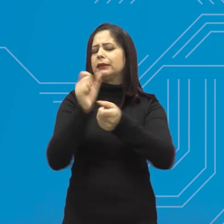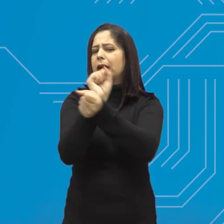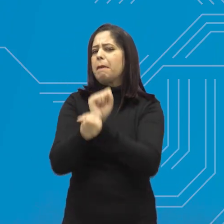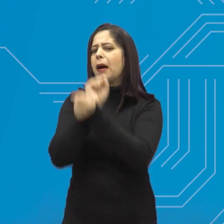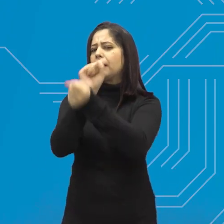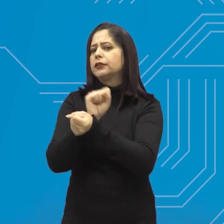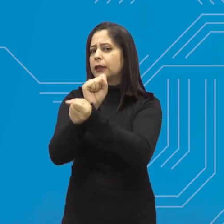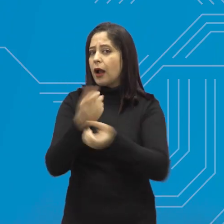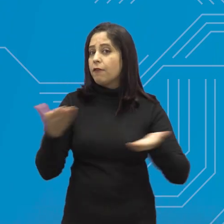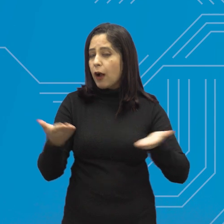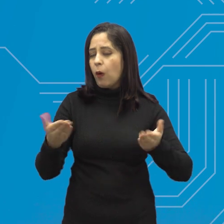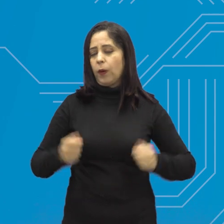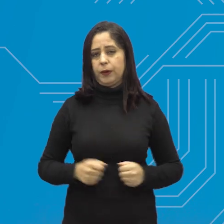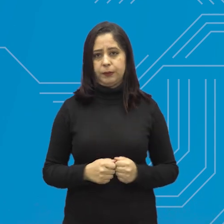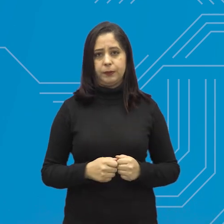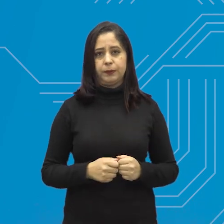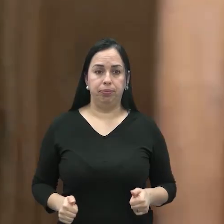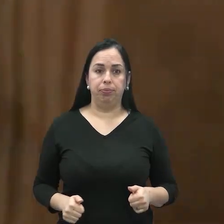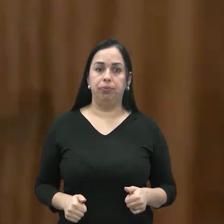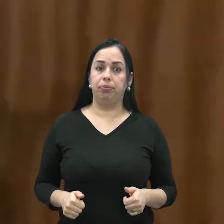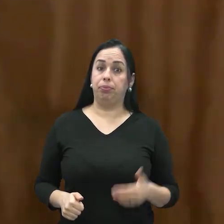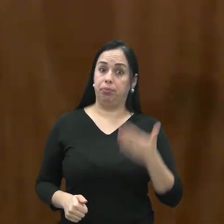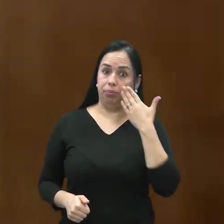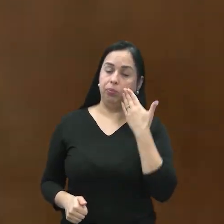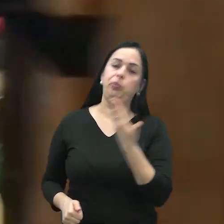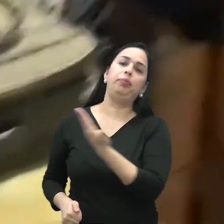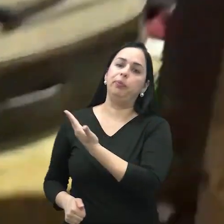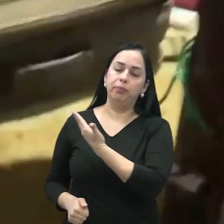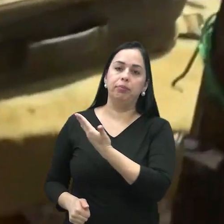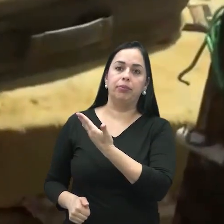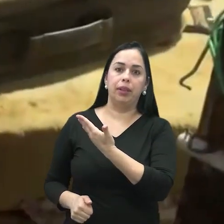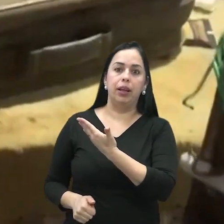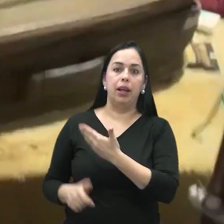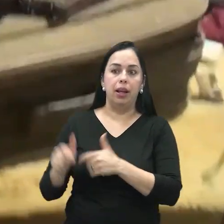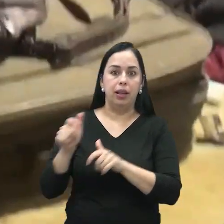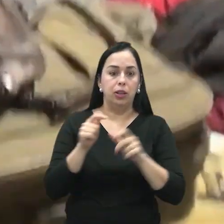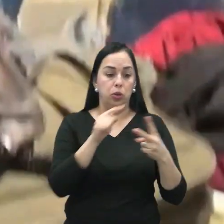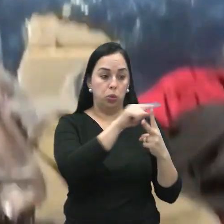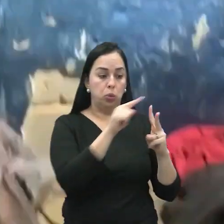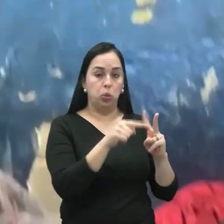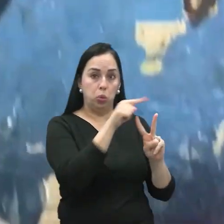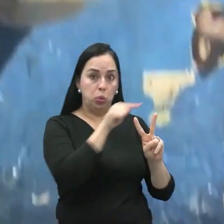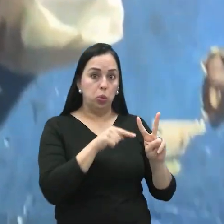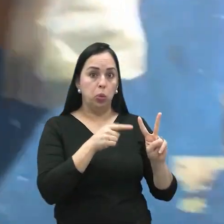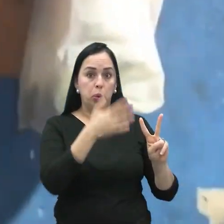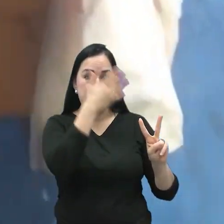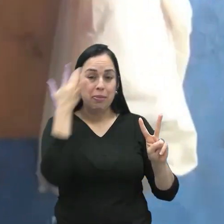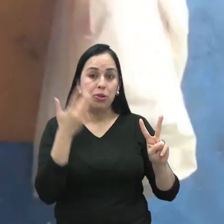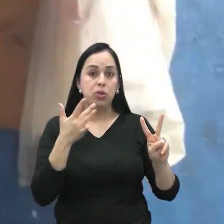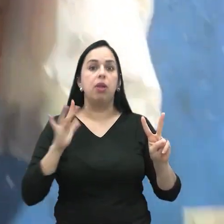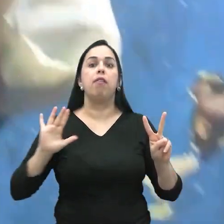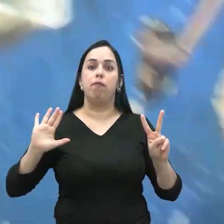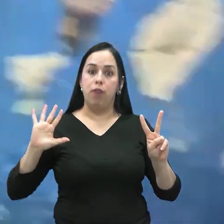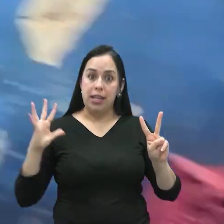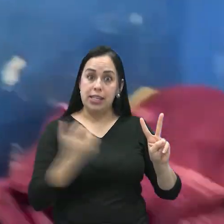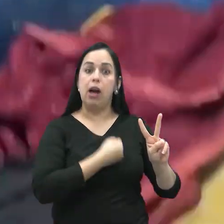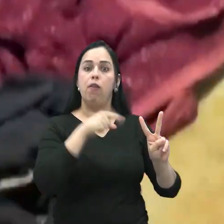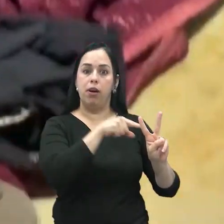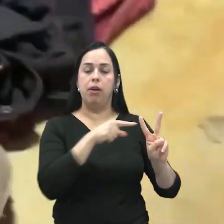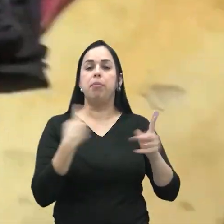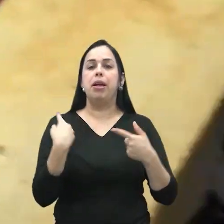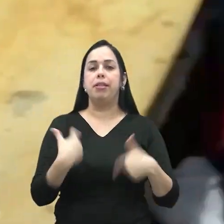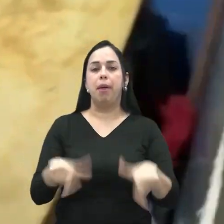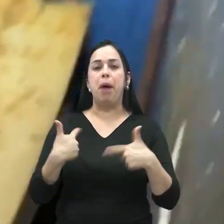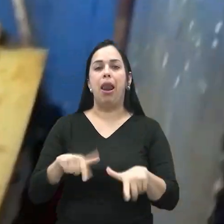escravo contemporâneo na reportagem. Essas eram as condições de trabalho dos 2 últimos resgatados por